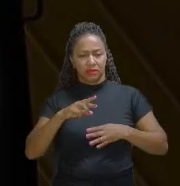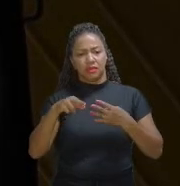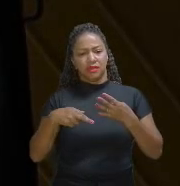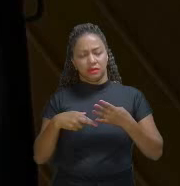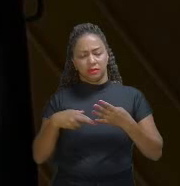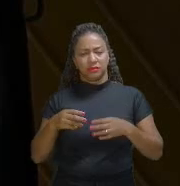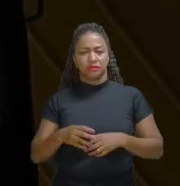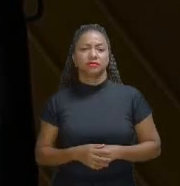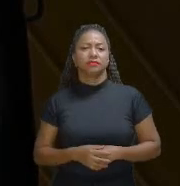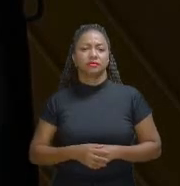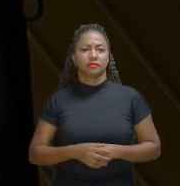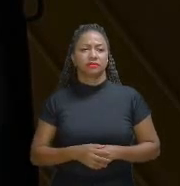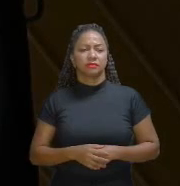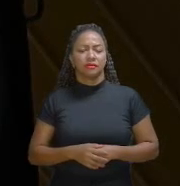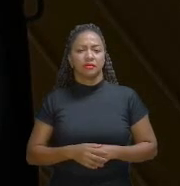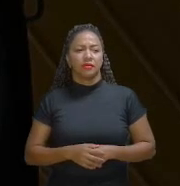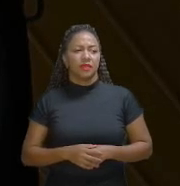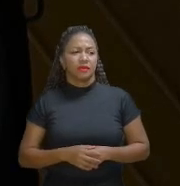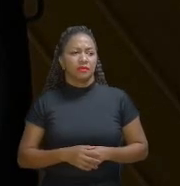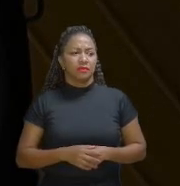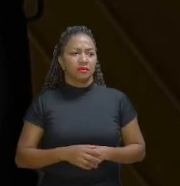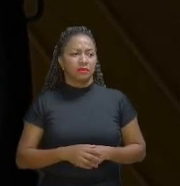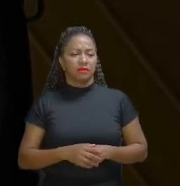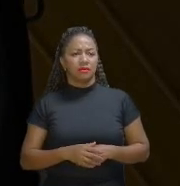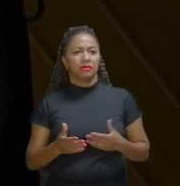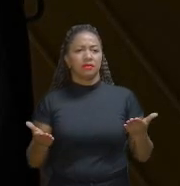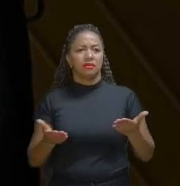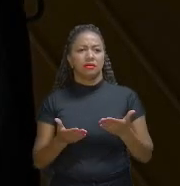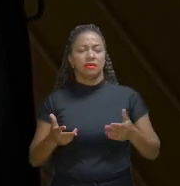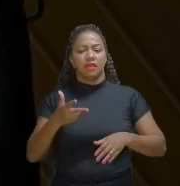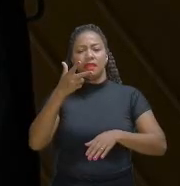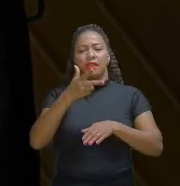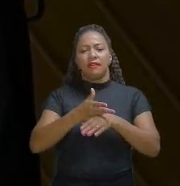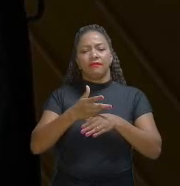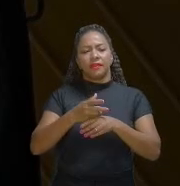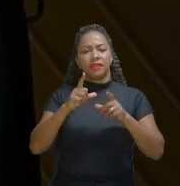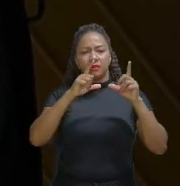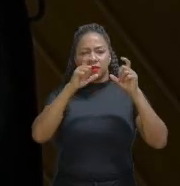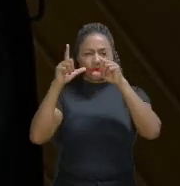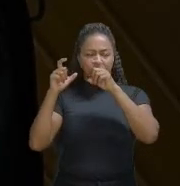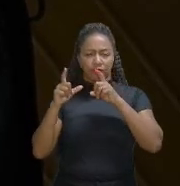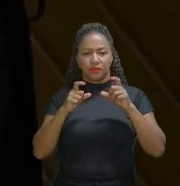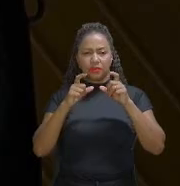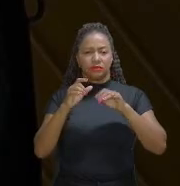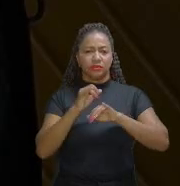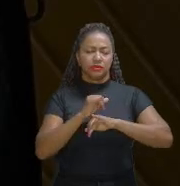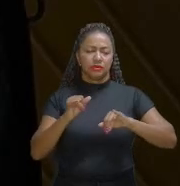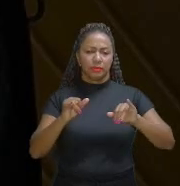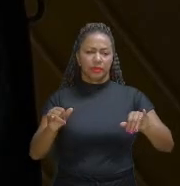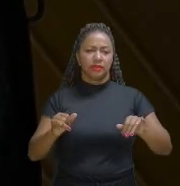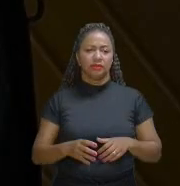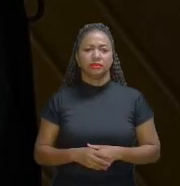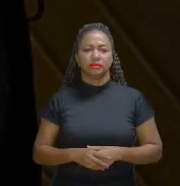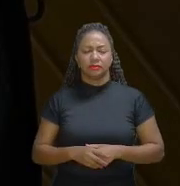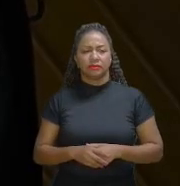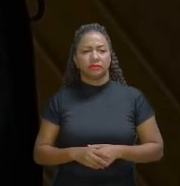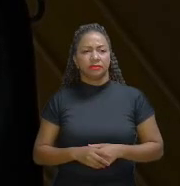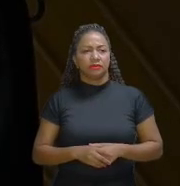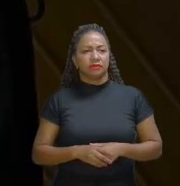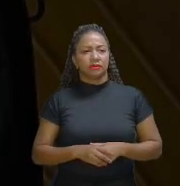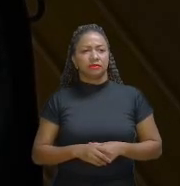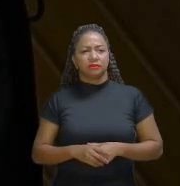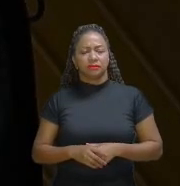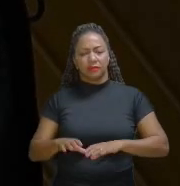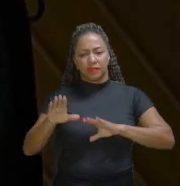recursais. Avanço para as alegações relativas a vídeos, fotos e capturas de tela com atos de campanha. Recorrentes alegam